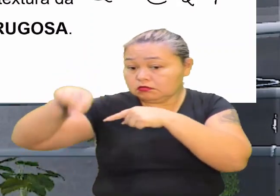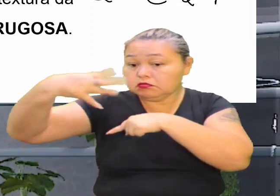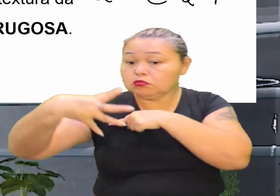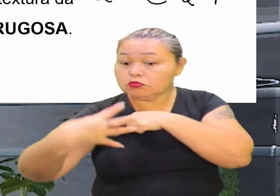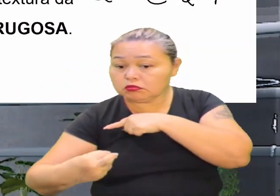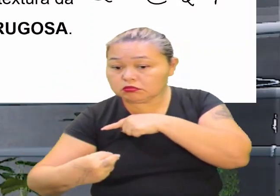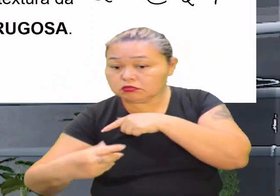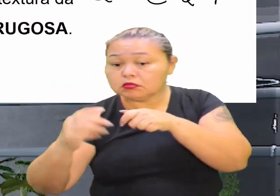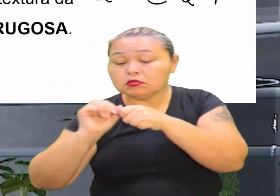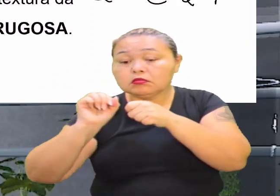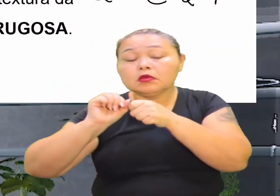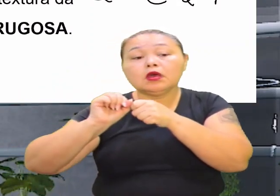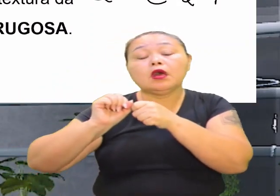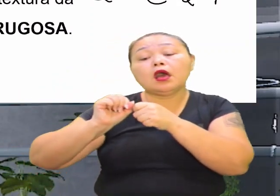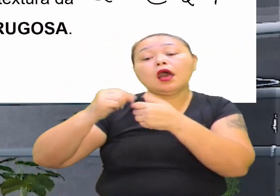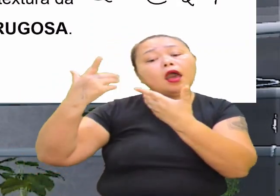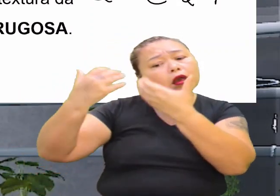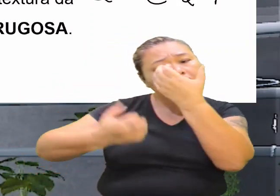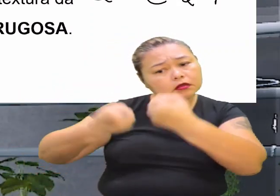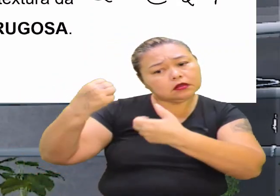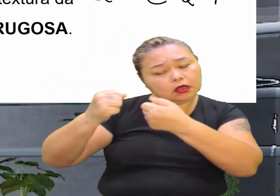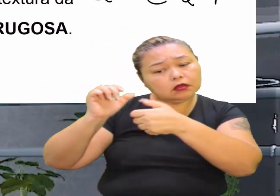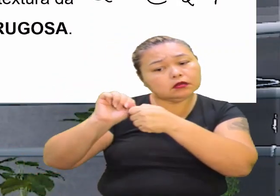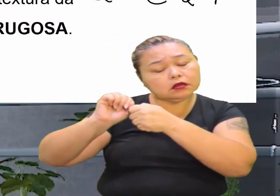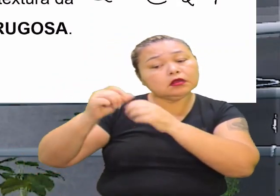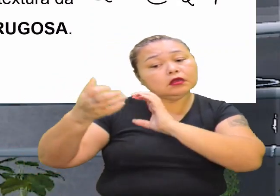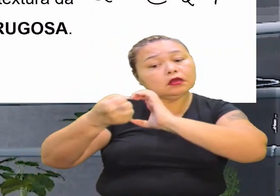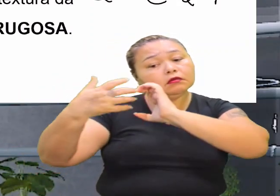Produção de litro de leite é um caráter